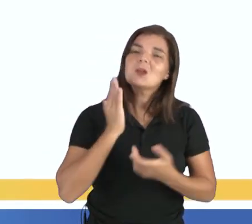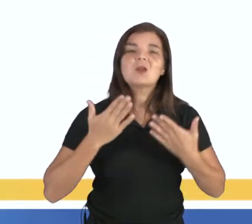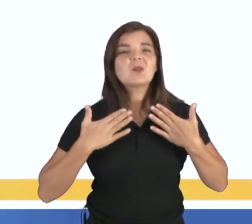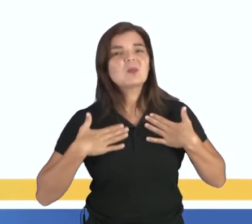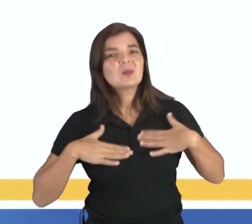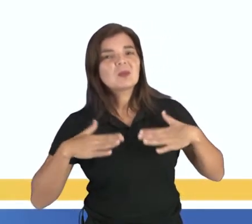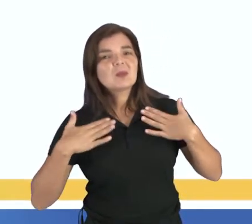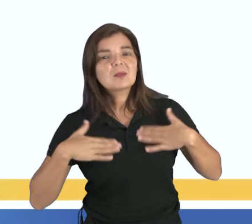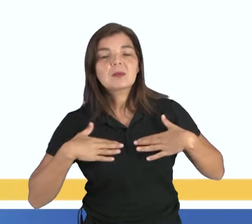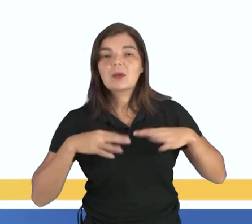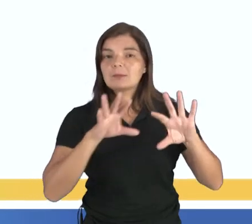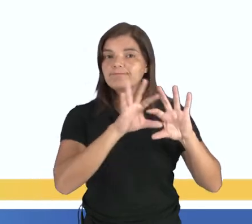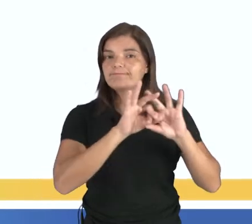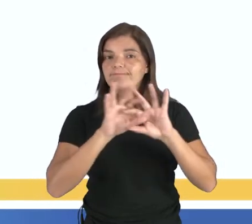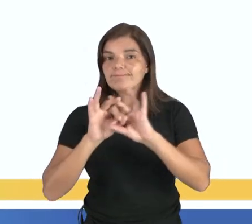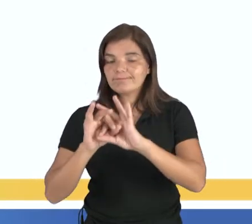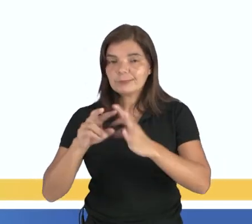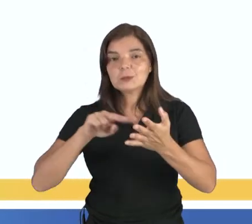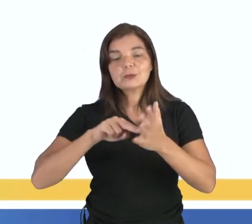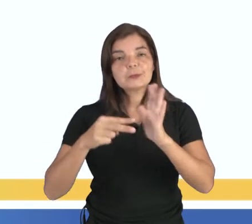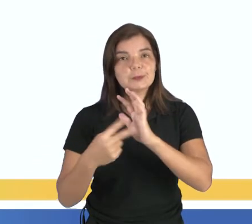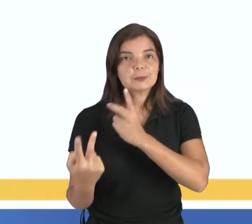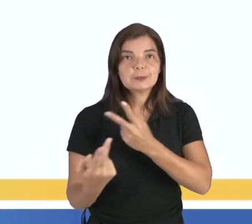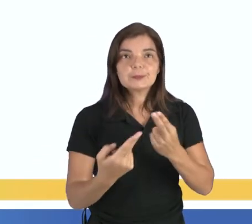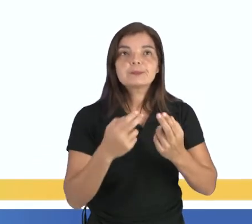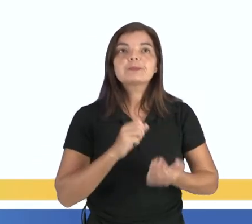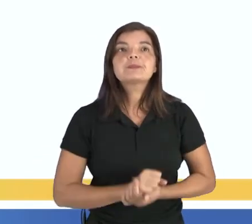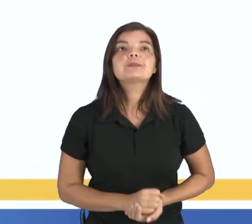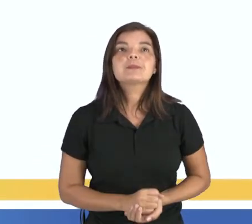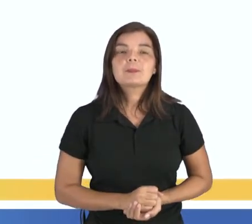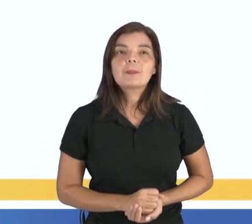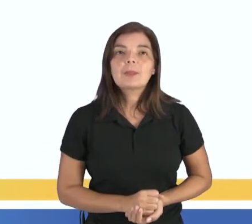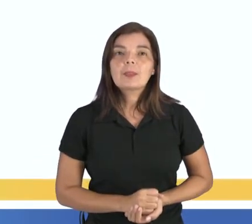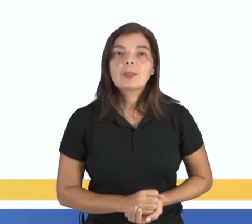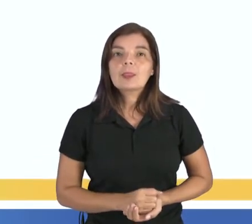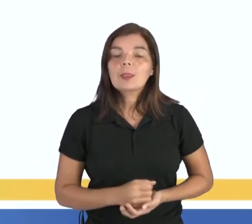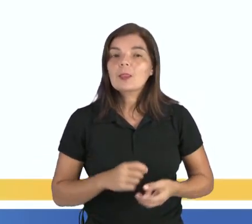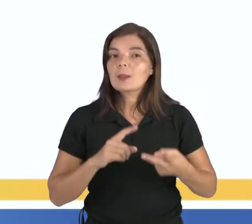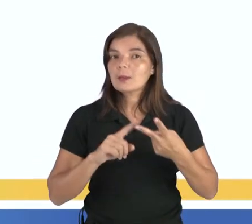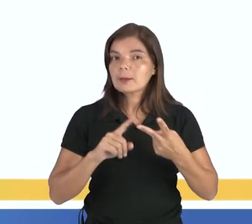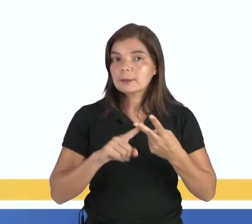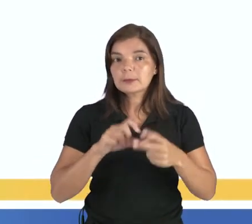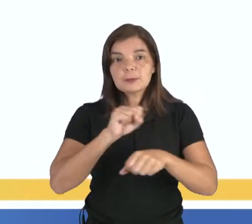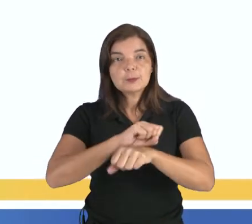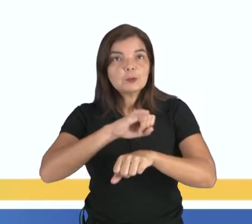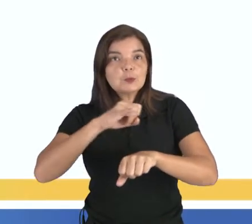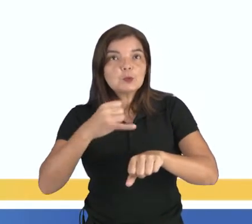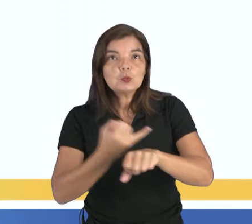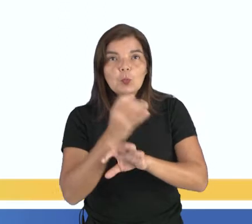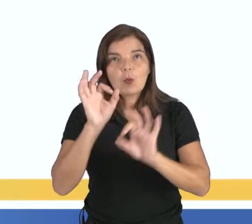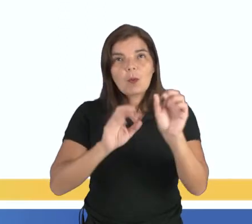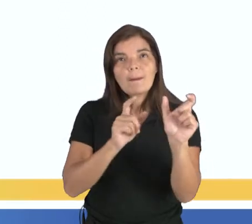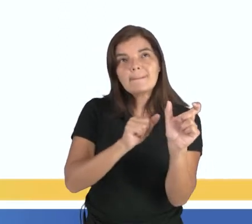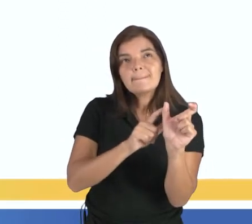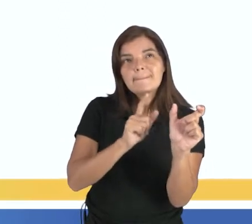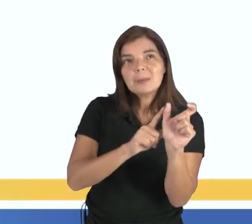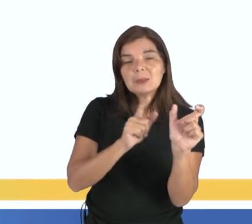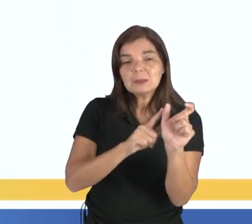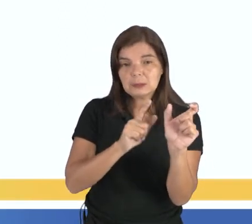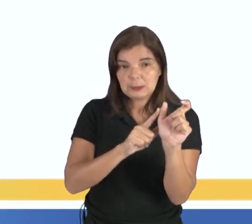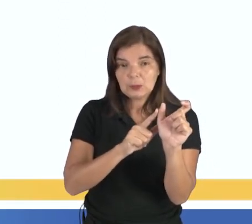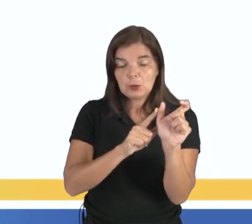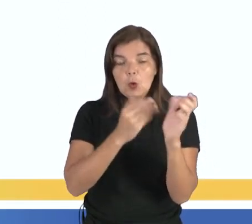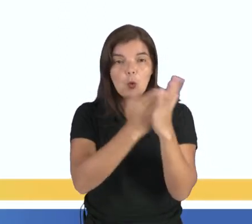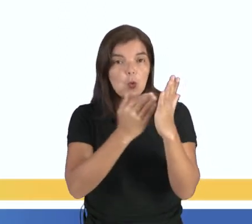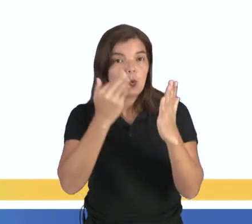mesmo contexto, o significado. Certinho? Quando o sujeito for formado por palavras em